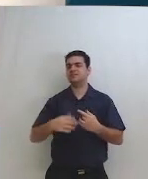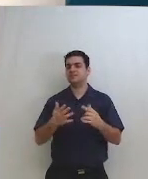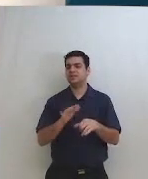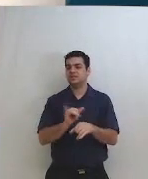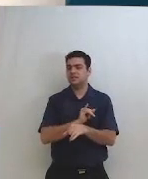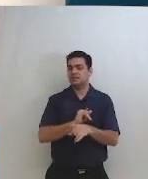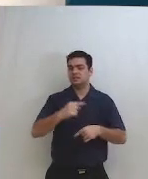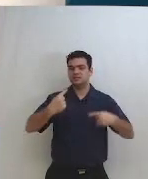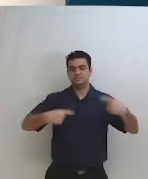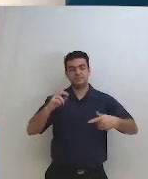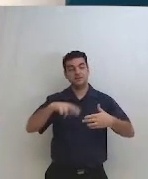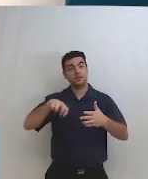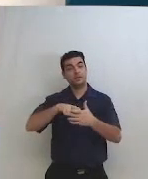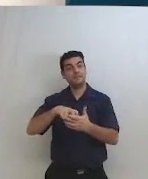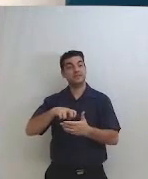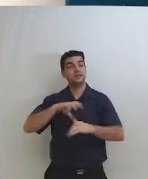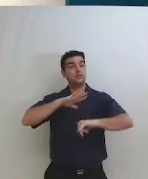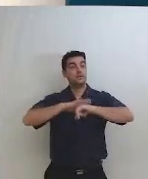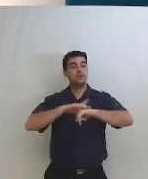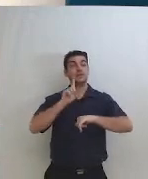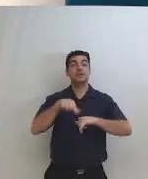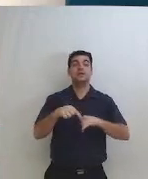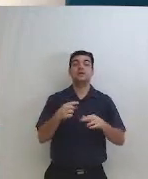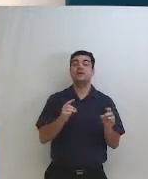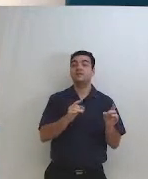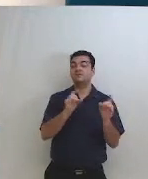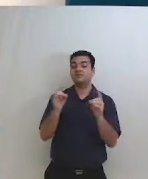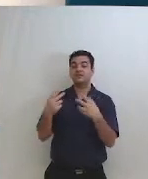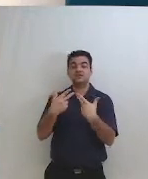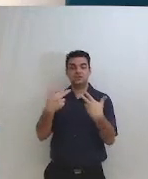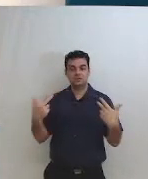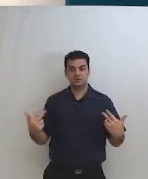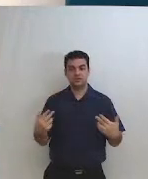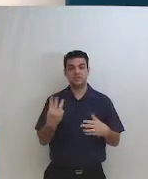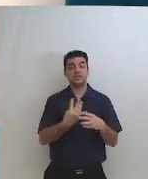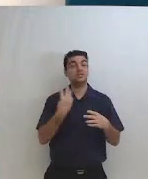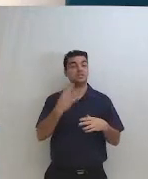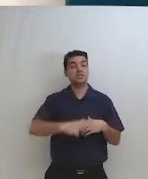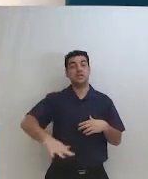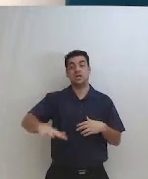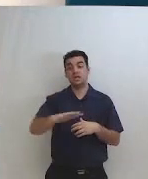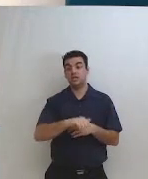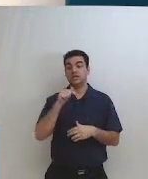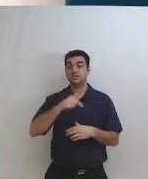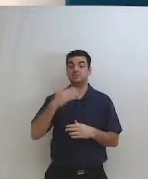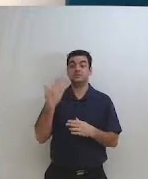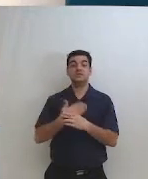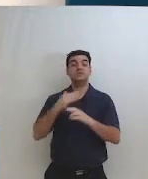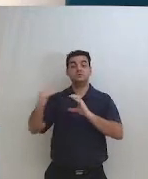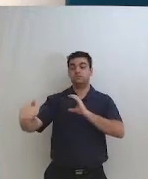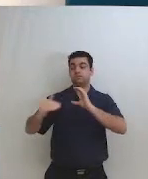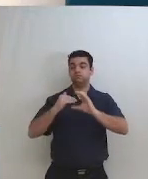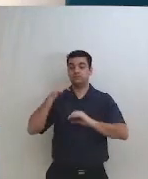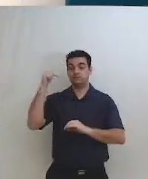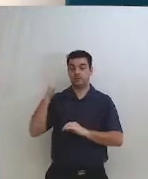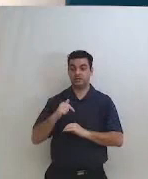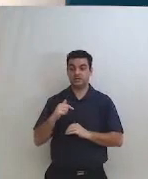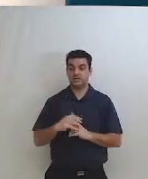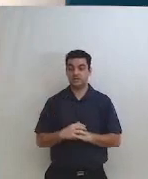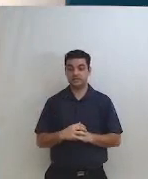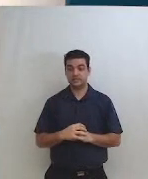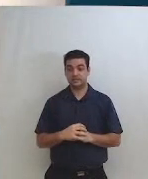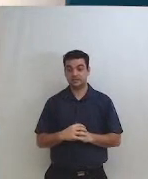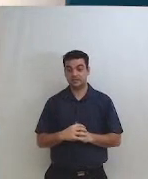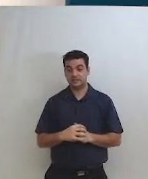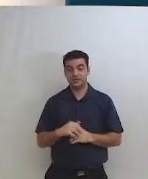penais relacionadas a contrabando de caminho na terceira região. Esse processo vem da terceira região. Minutinho, doutor. E esse processo,